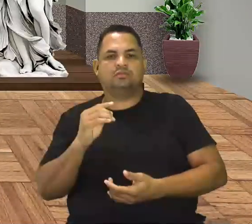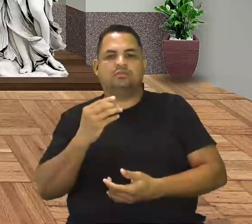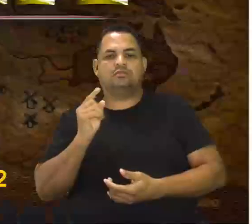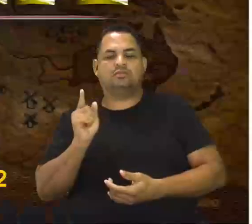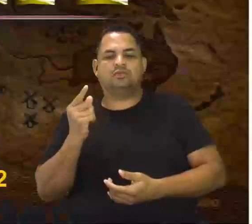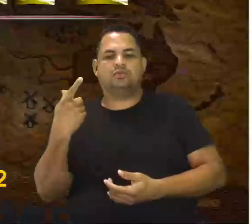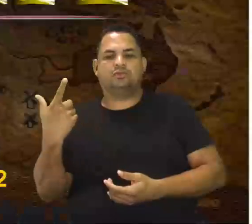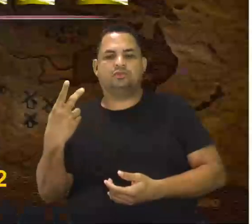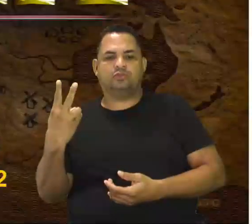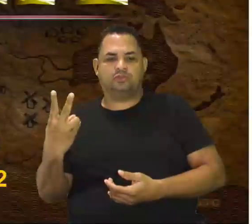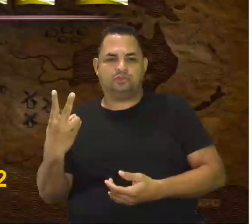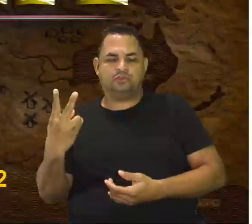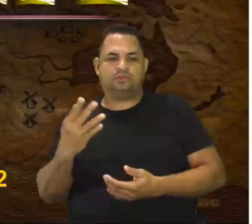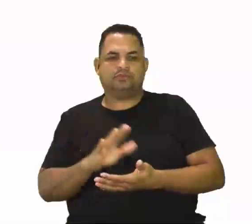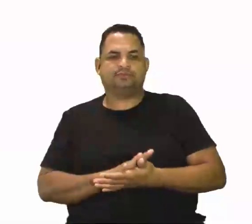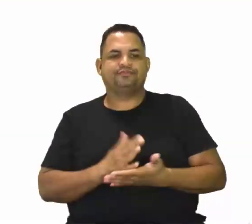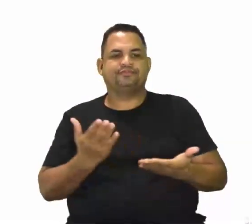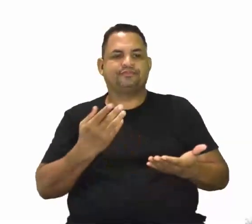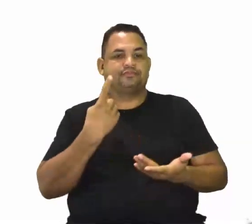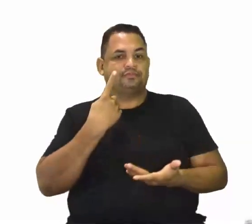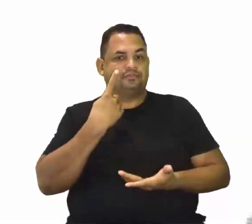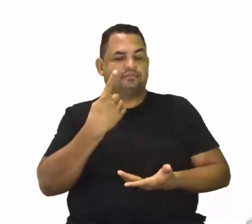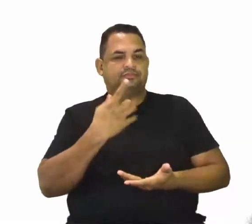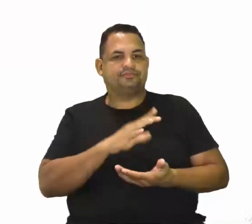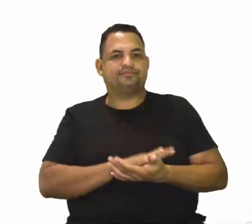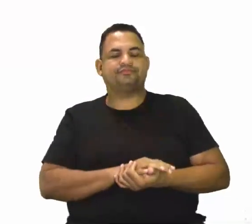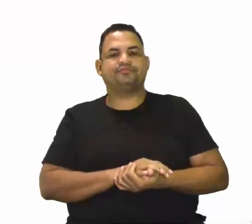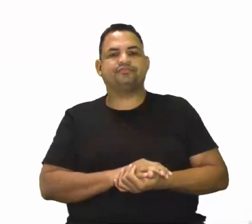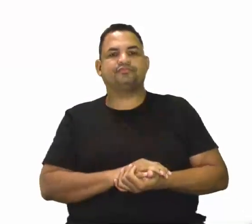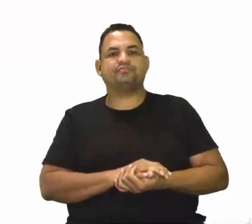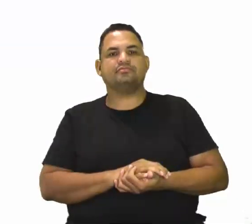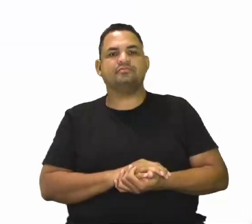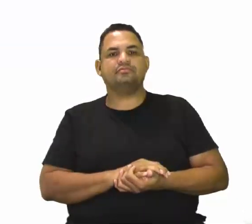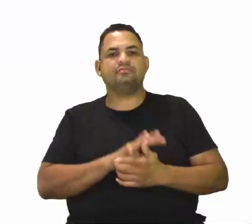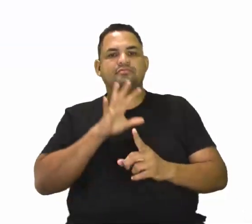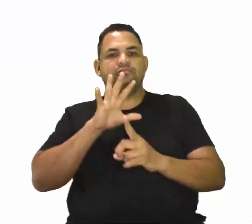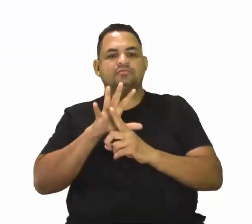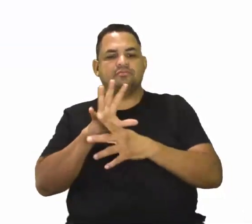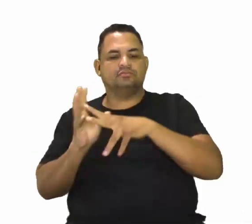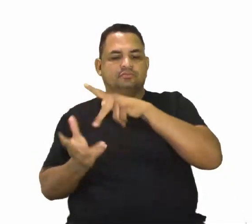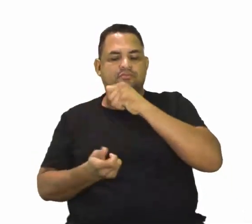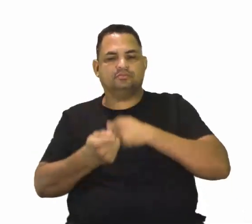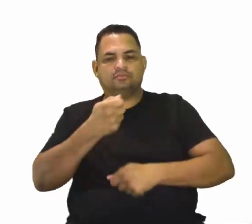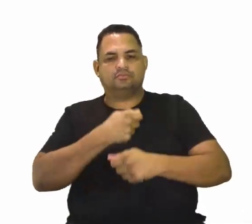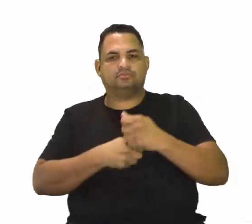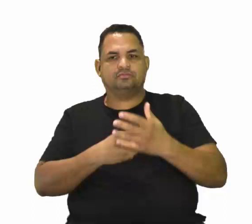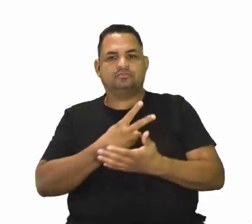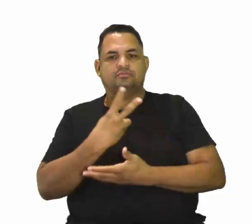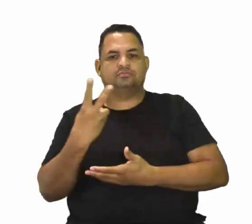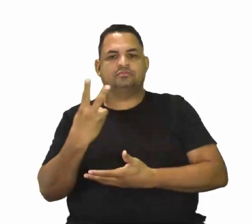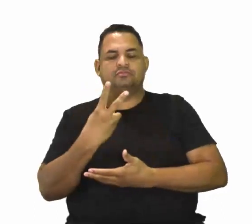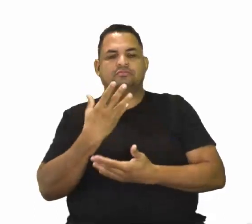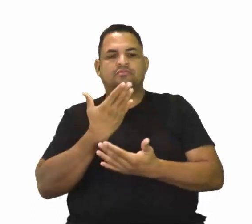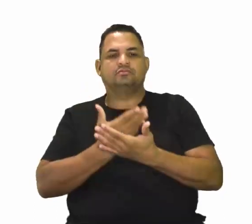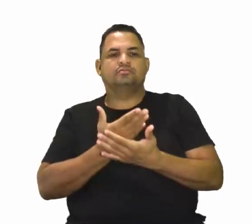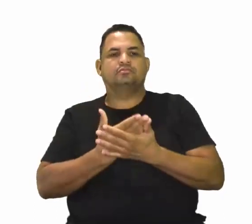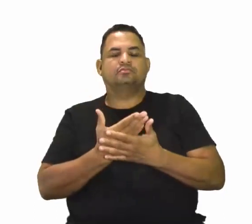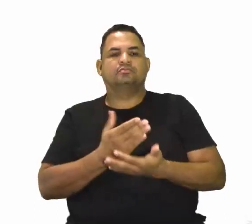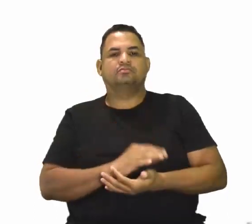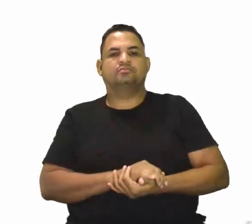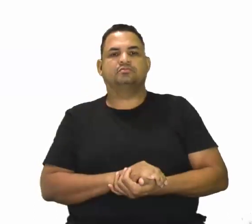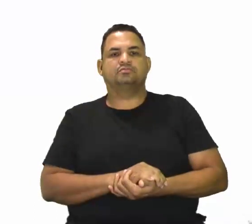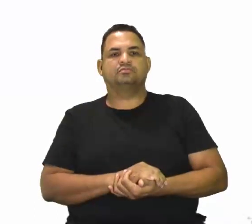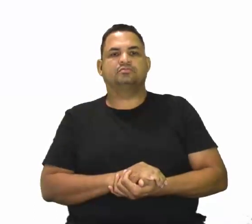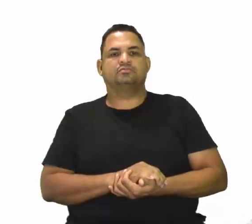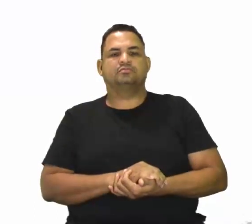44.2 aí na tela de vocês. Vamos lá, porque nós estamos vendo aí o impacto da globalização, nossa segunda aula sobre a